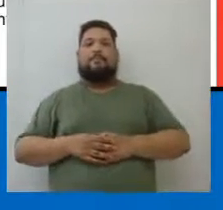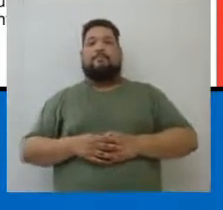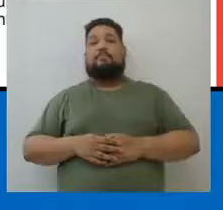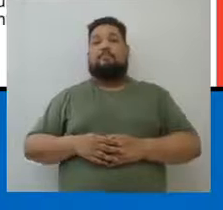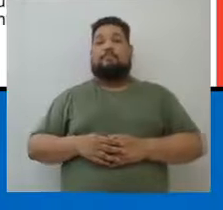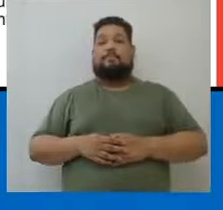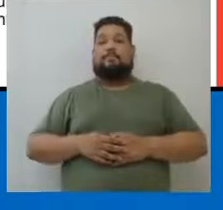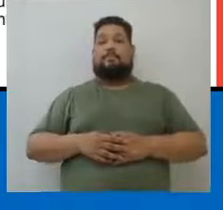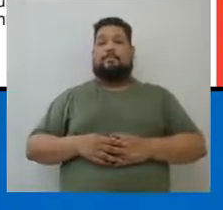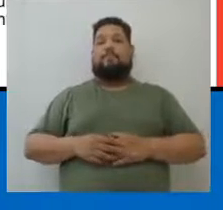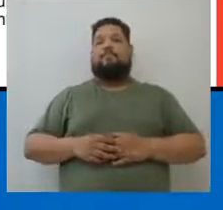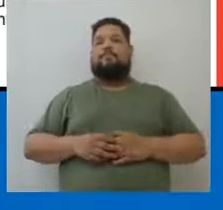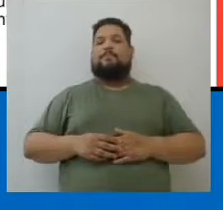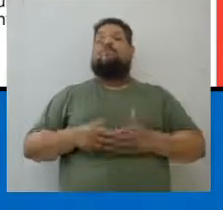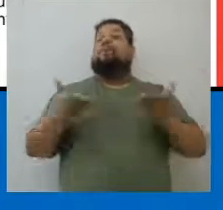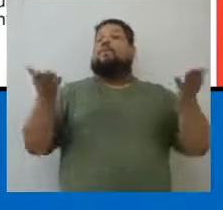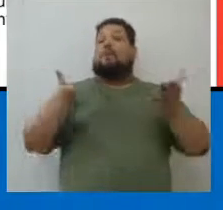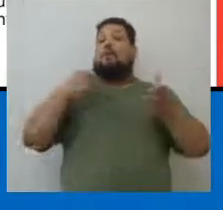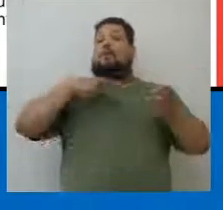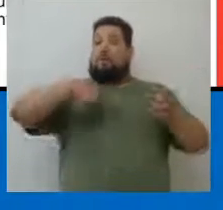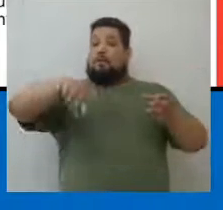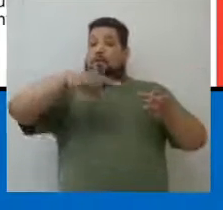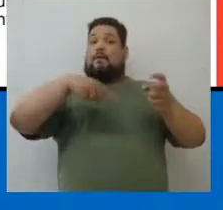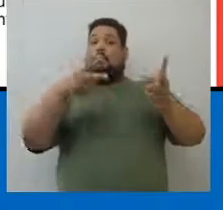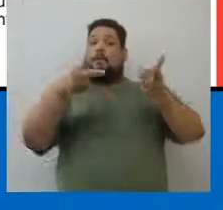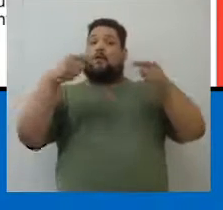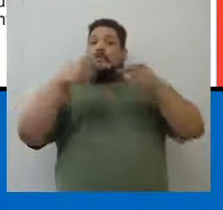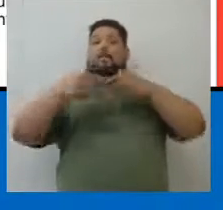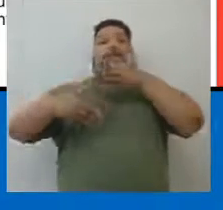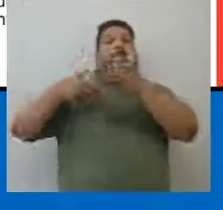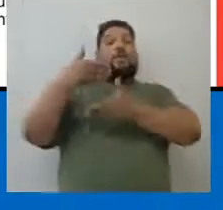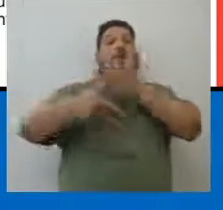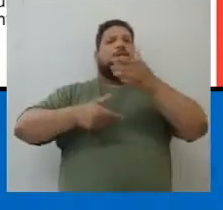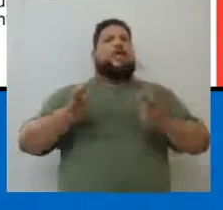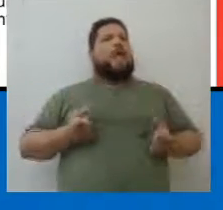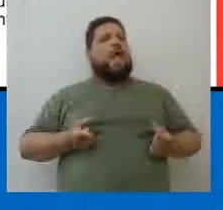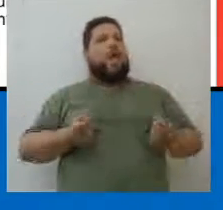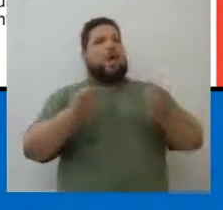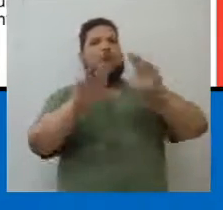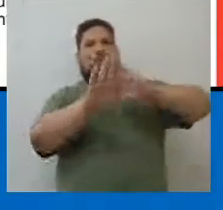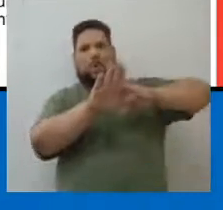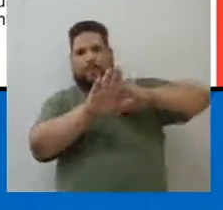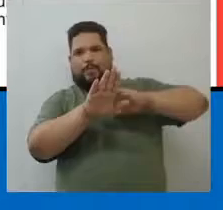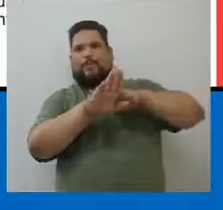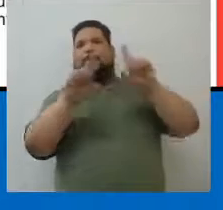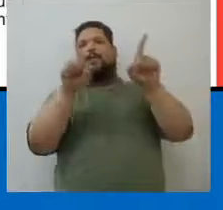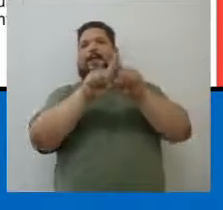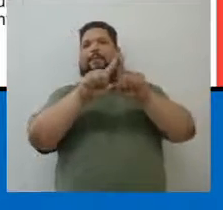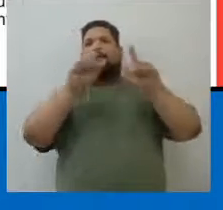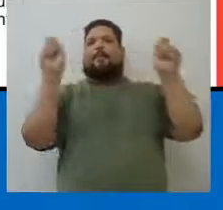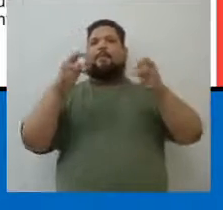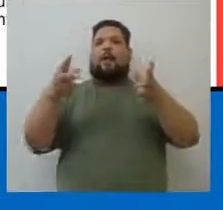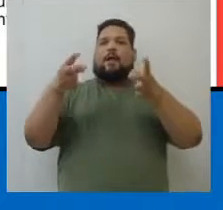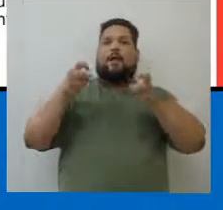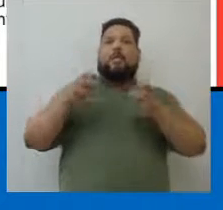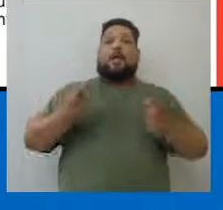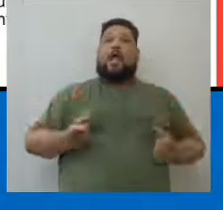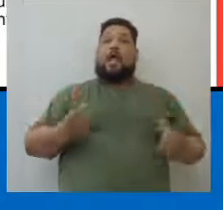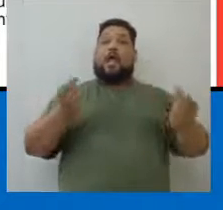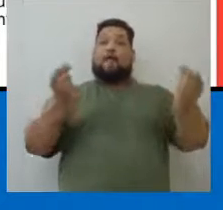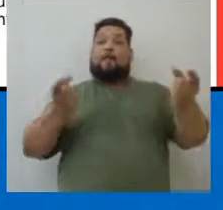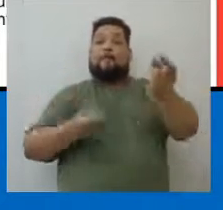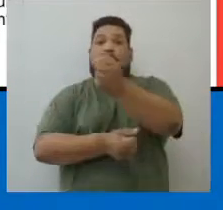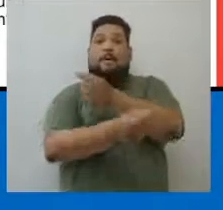vendo que faz parte de um processo aí econômico, né? E a gente está vendo que a economia está movimentando